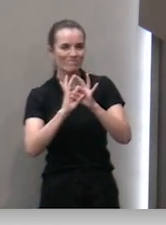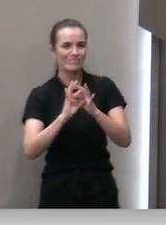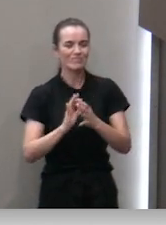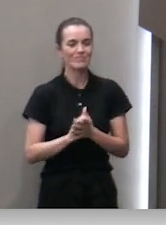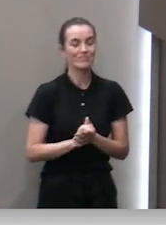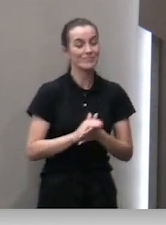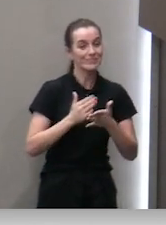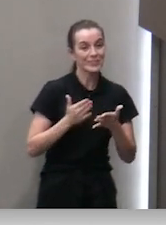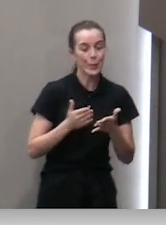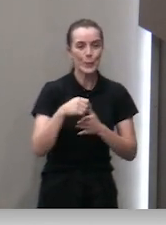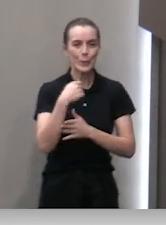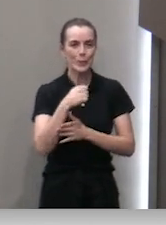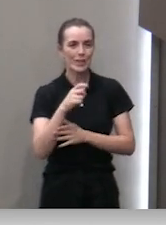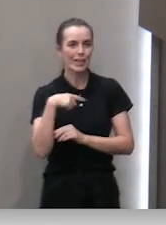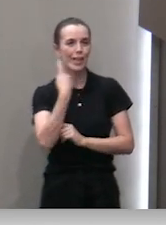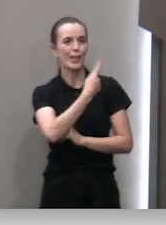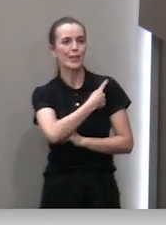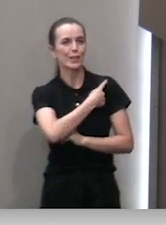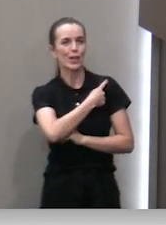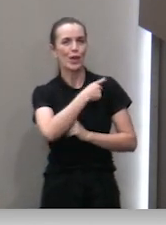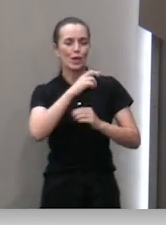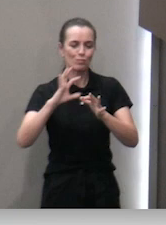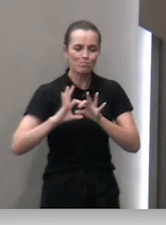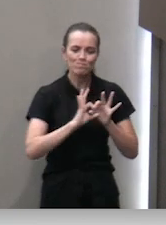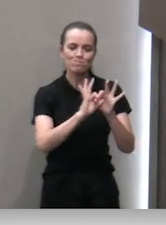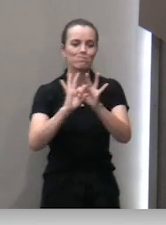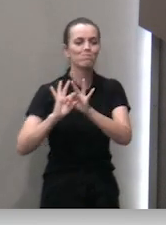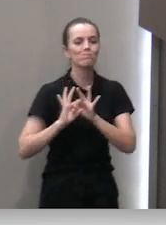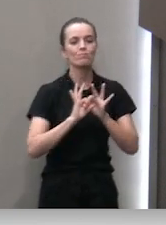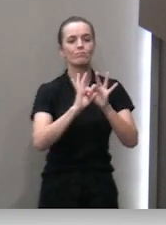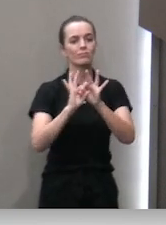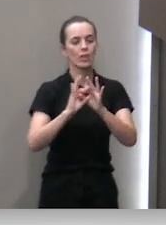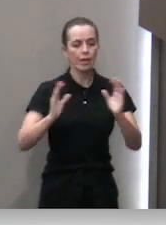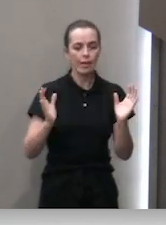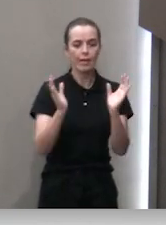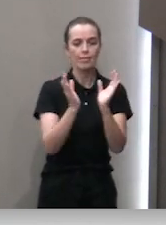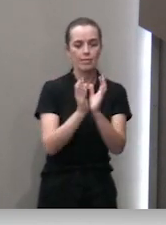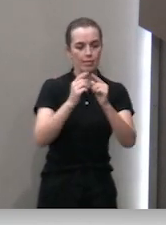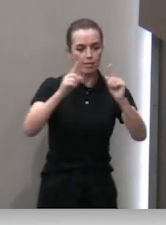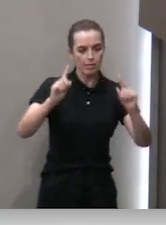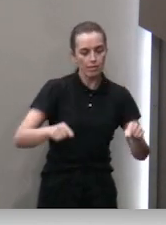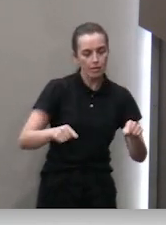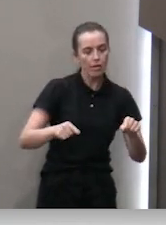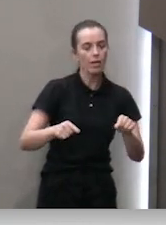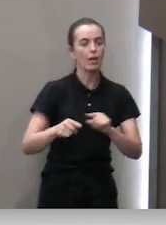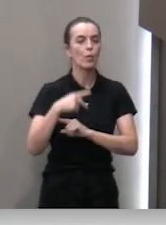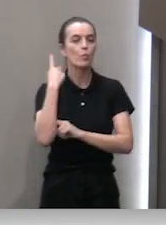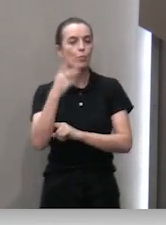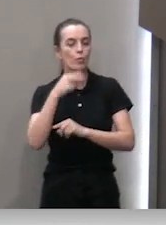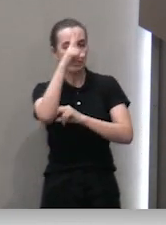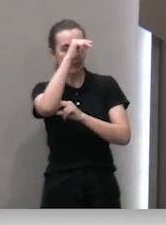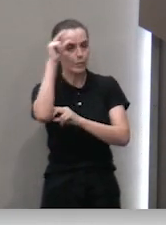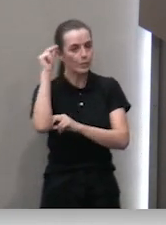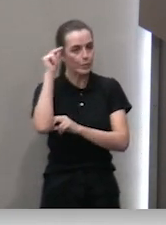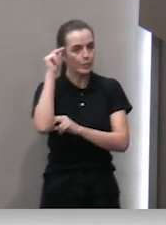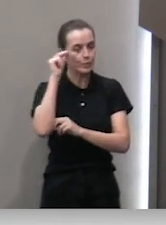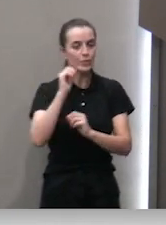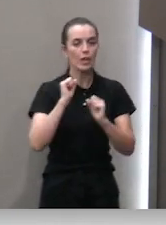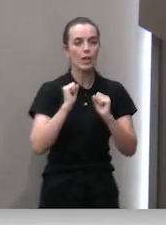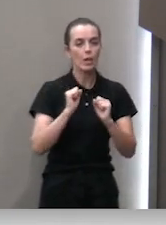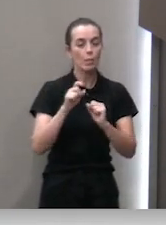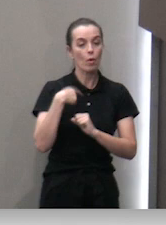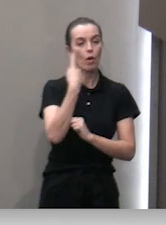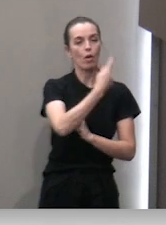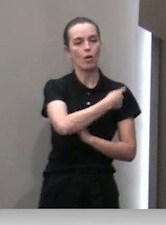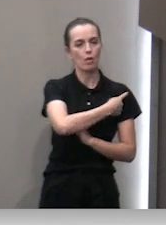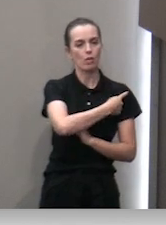preciso que estejamos unidos enquanto Simpasso, enquanto categoria de servidores públicos municipais, a fim de que possamos fazer